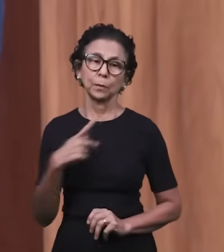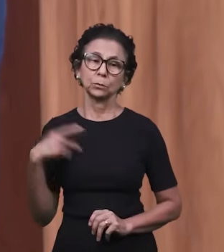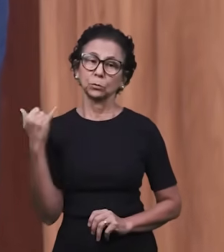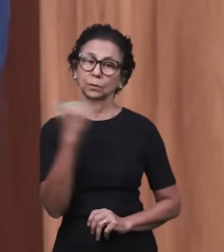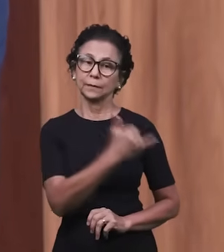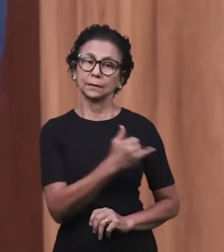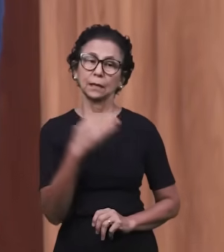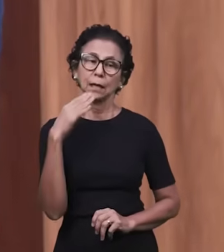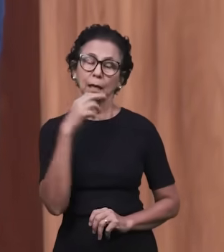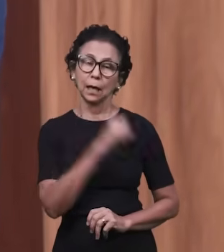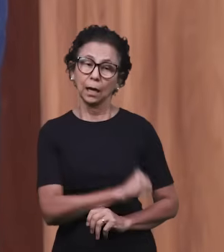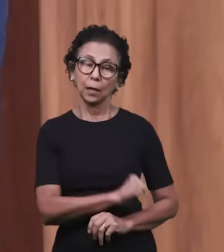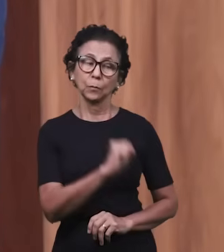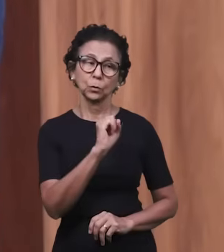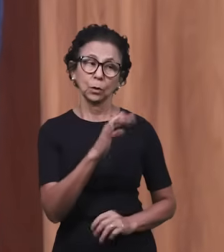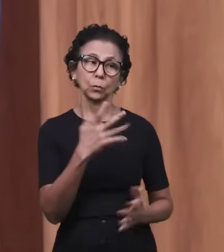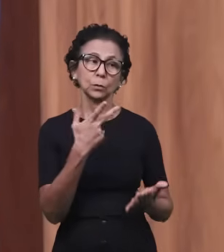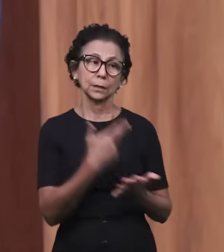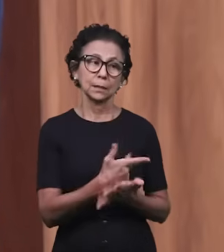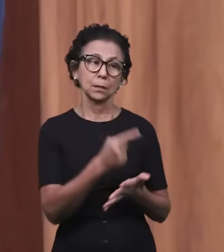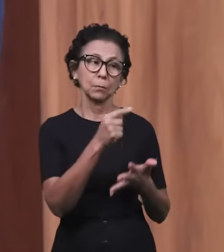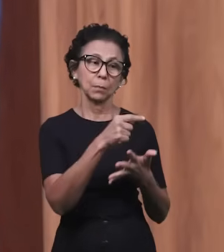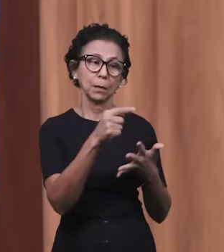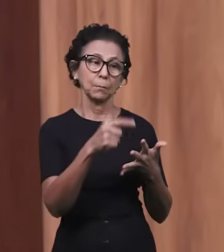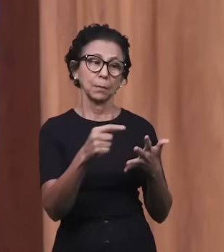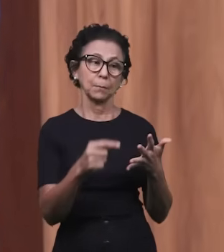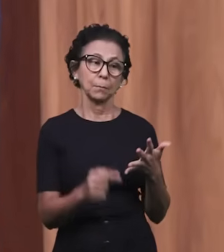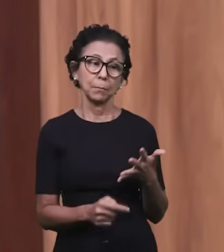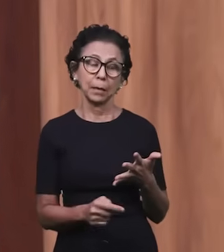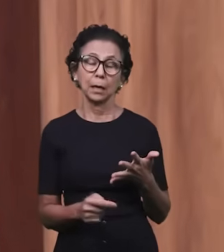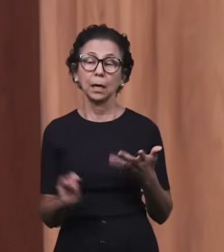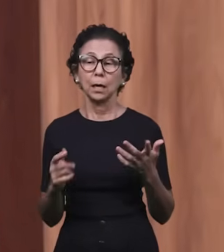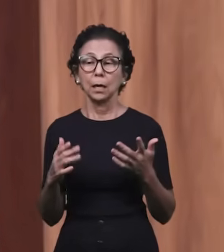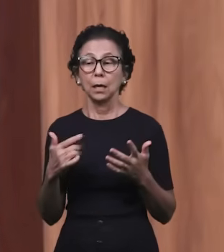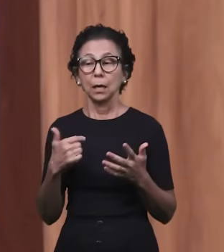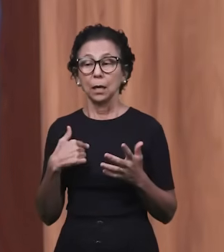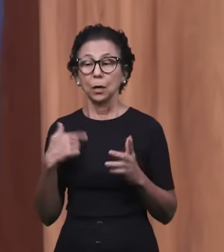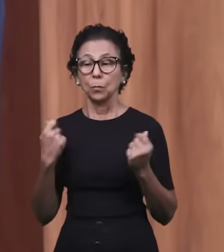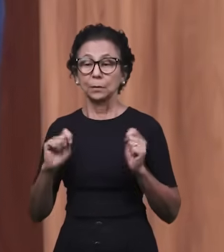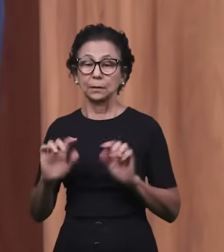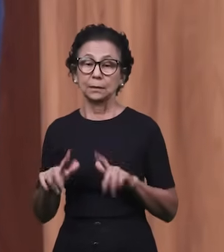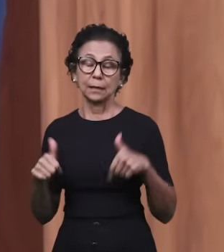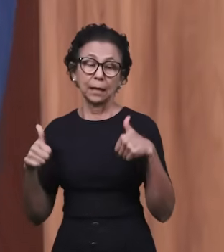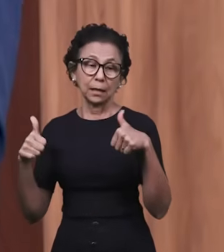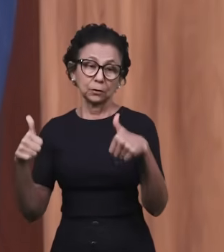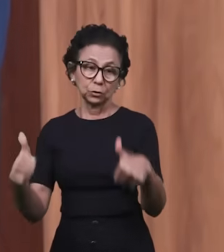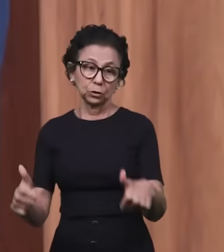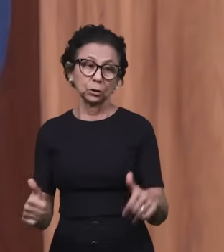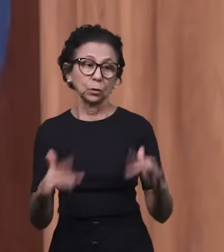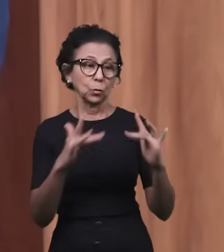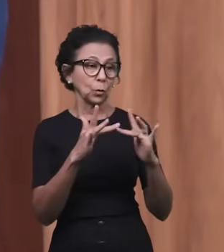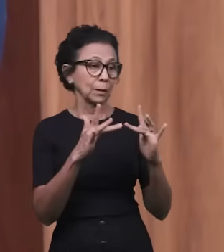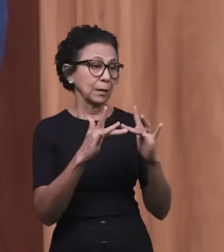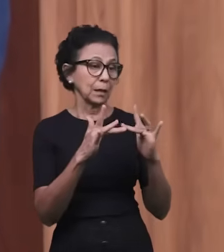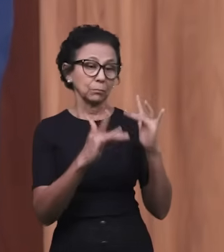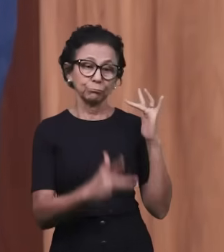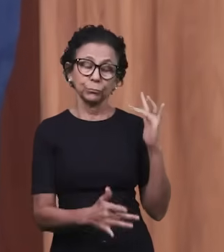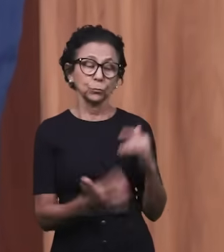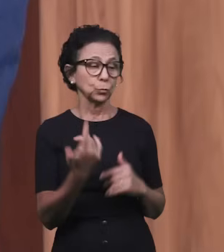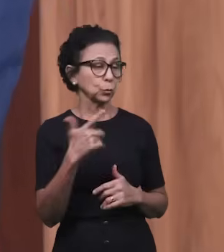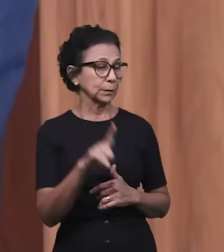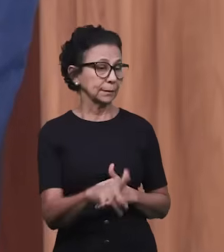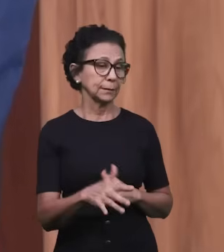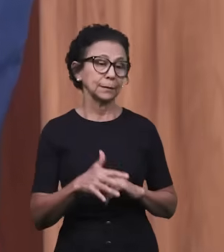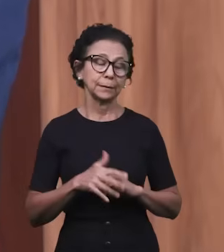Aconteceu tal fato, eu precisei agir, não tive tempo, não consegui contato com o senhor e eu tomei tal